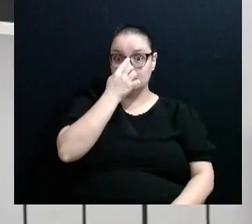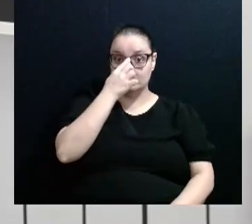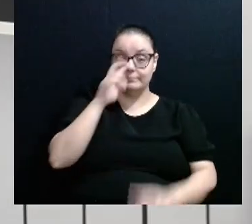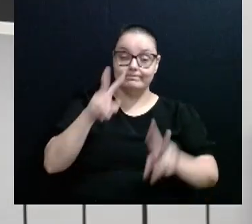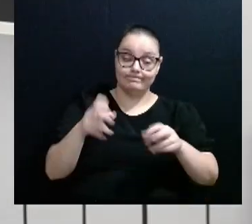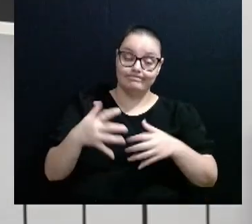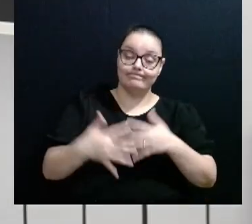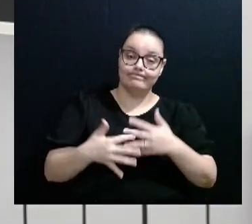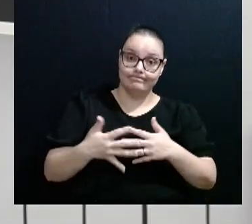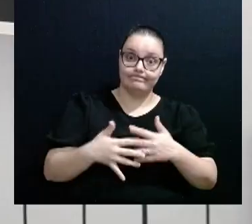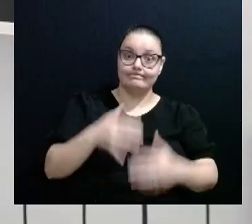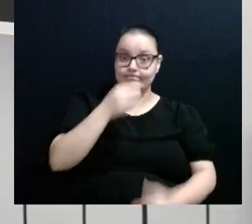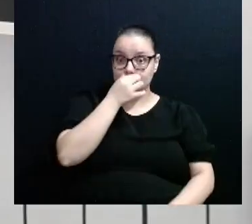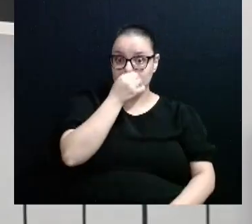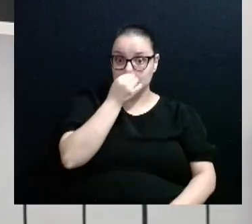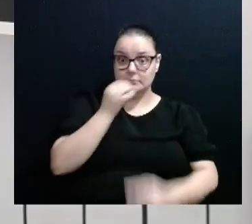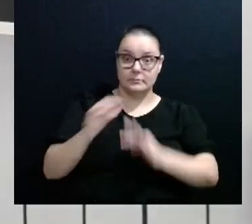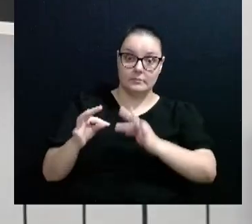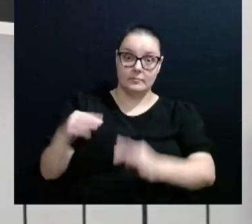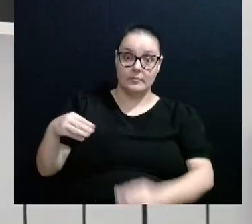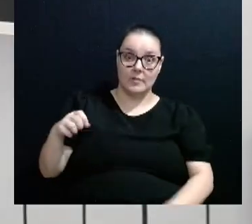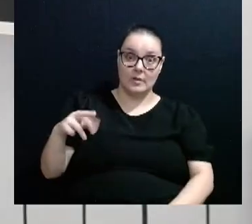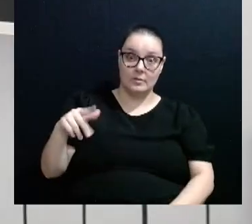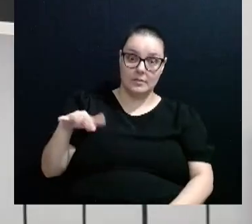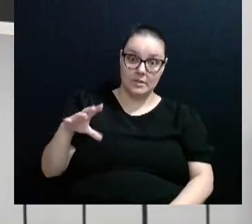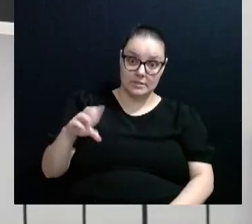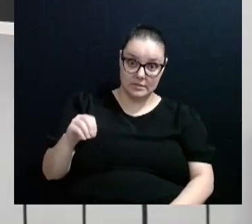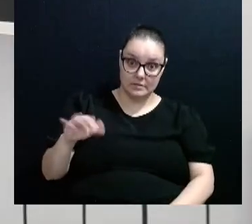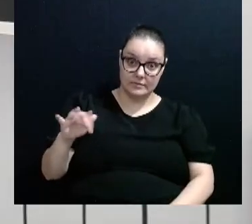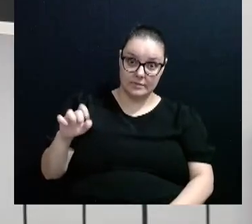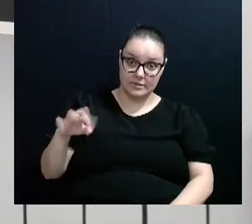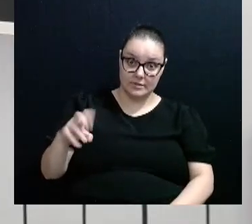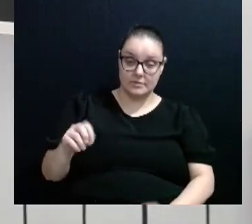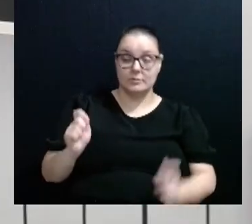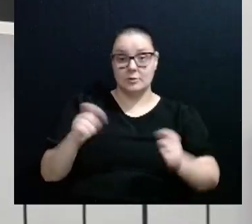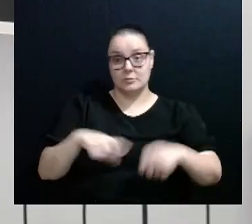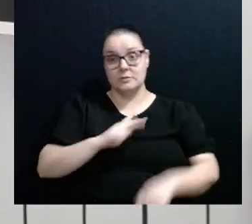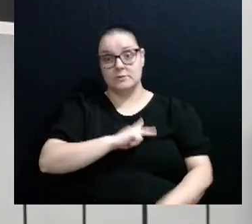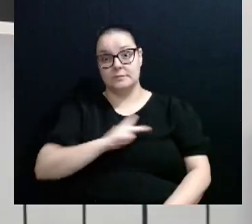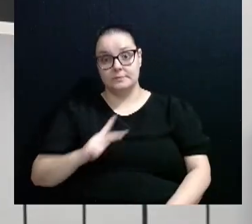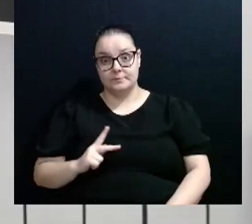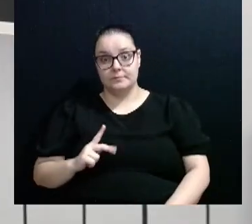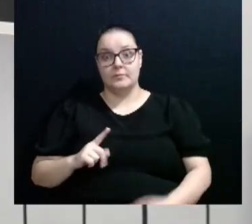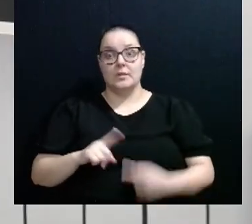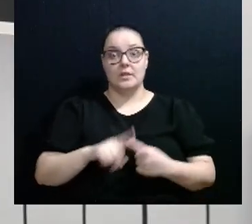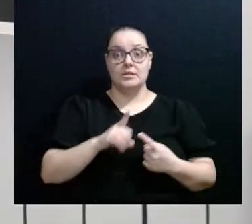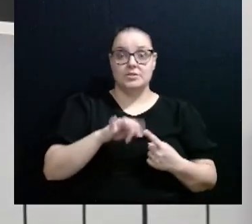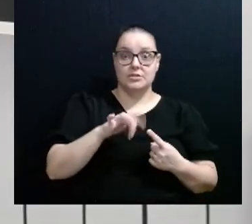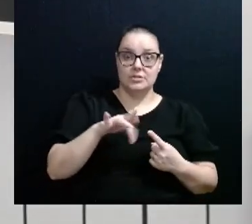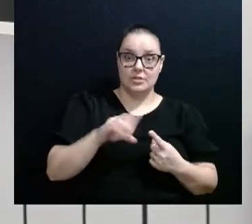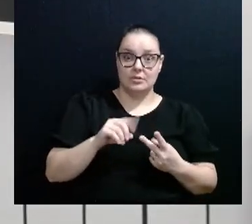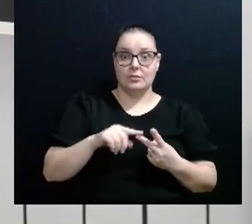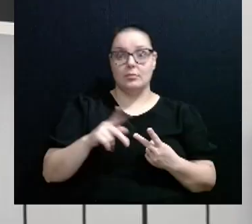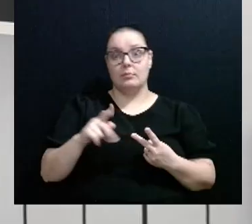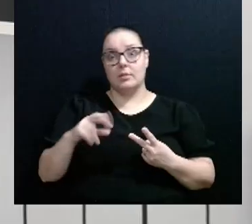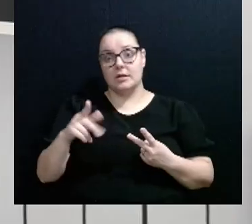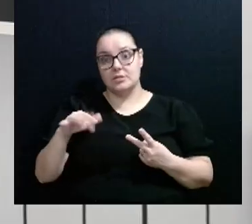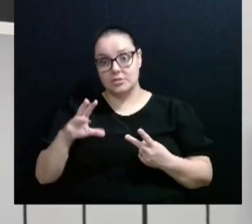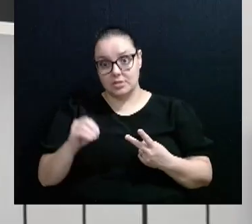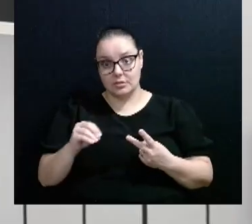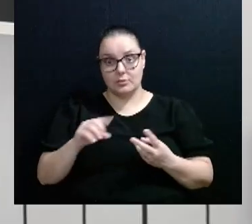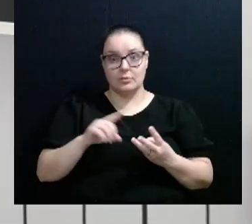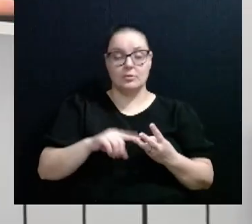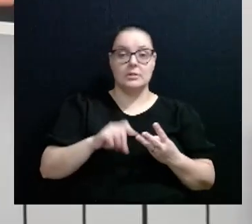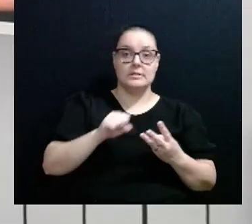vida do técnico Marcelo Fernandes. Uma provável Ponte tem Diogo Silva no gol, Pacheco na direita, Simon e